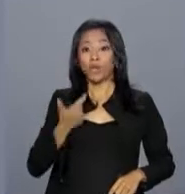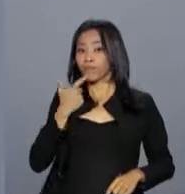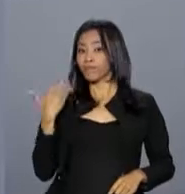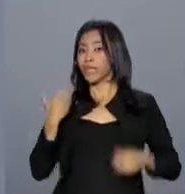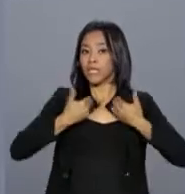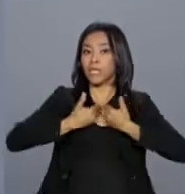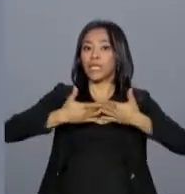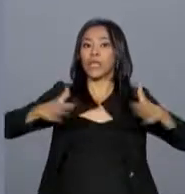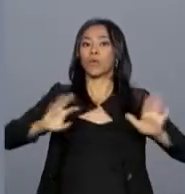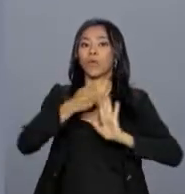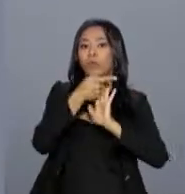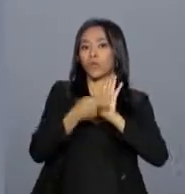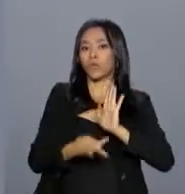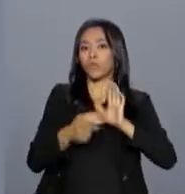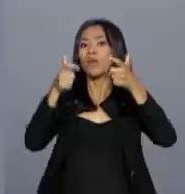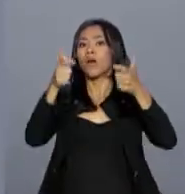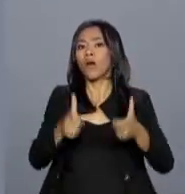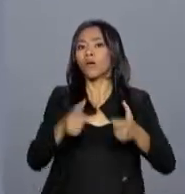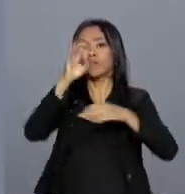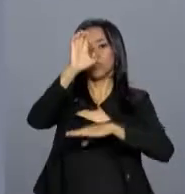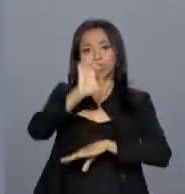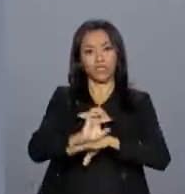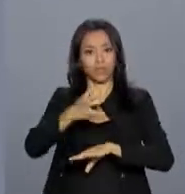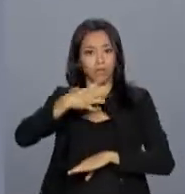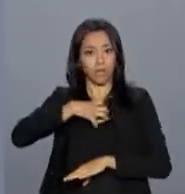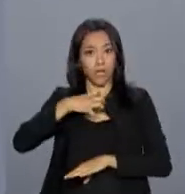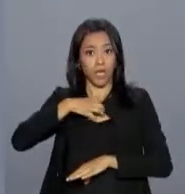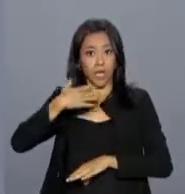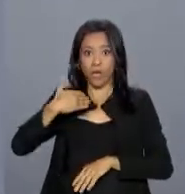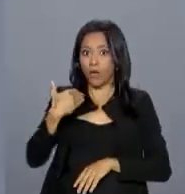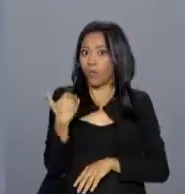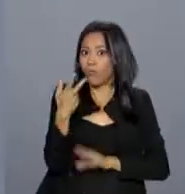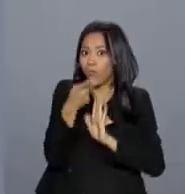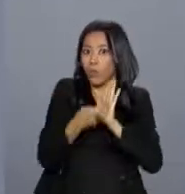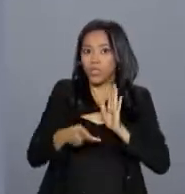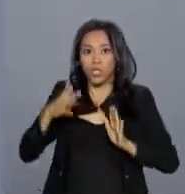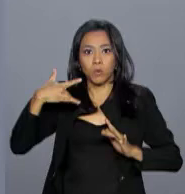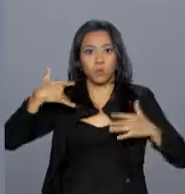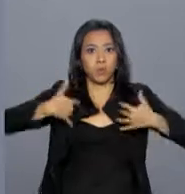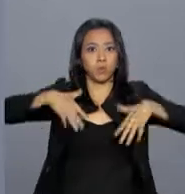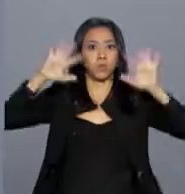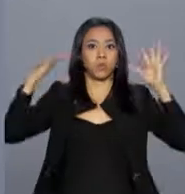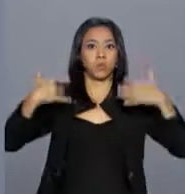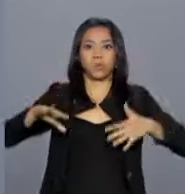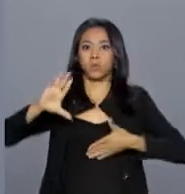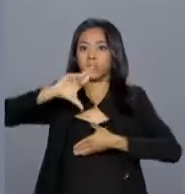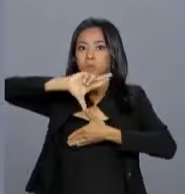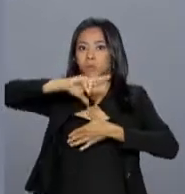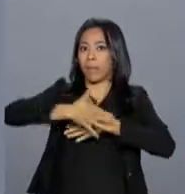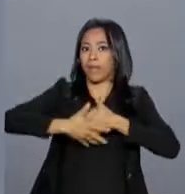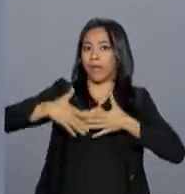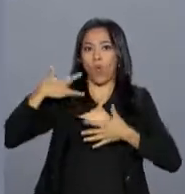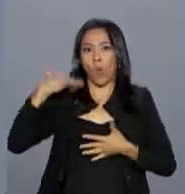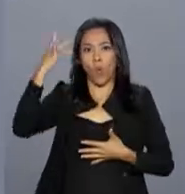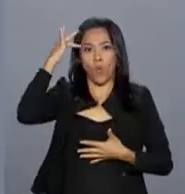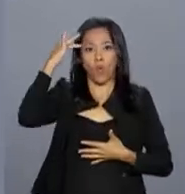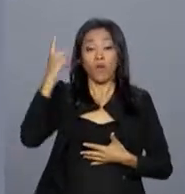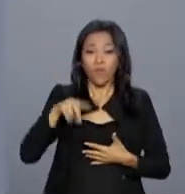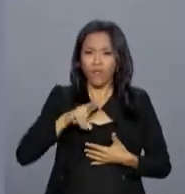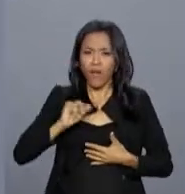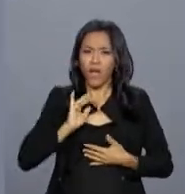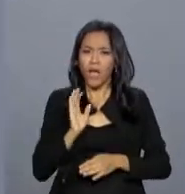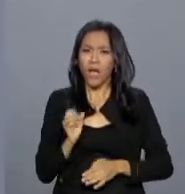irrigação Baixio de Irecê, na Bahia. É o maior projeto de irrigação da América Latina. A obra vai desenvolver a região